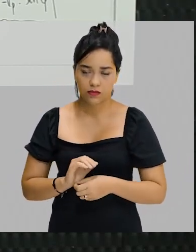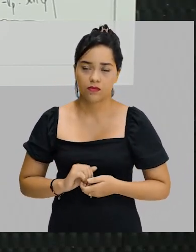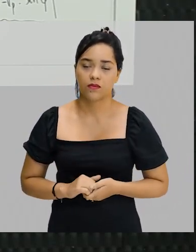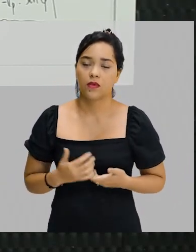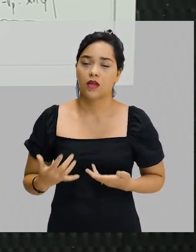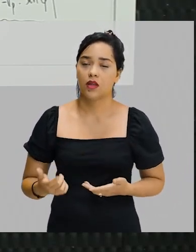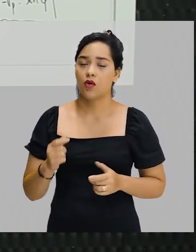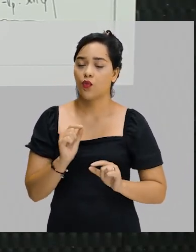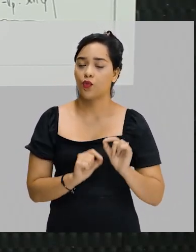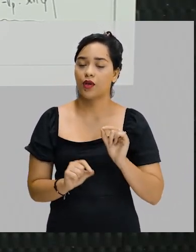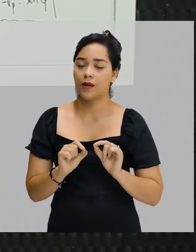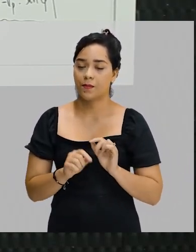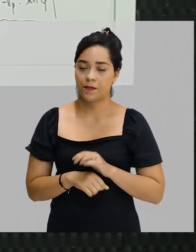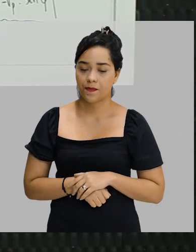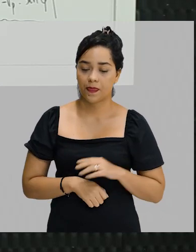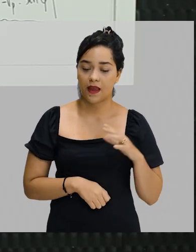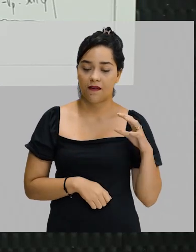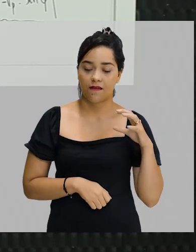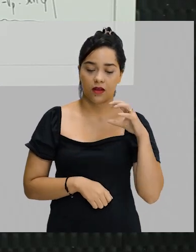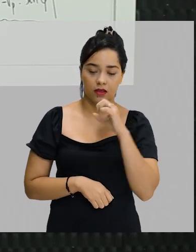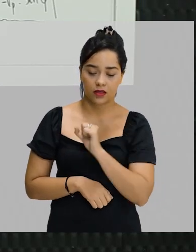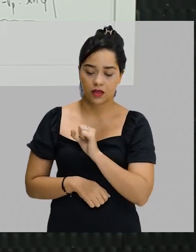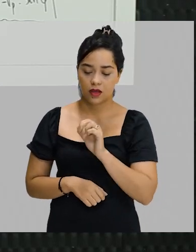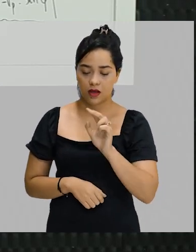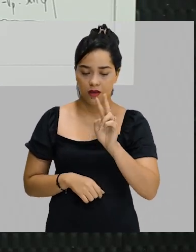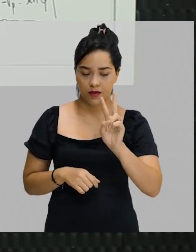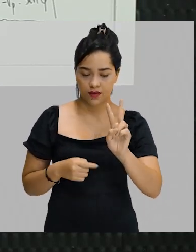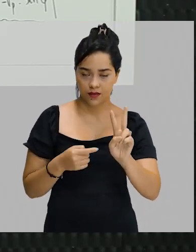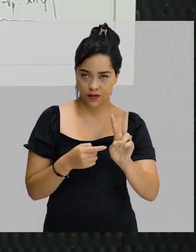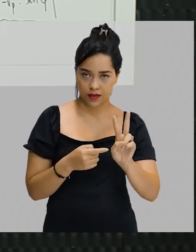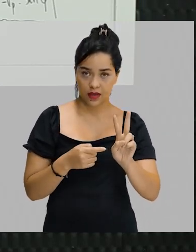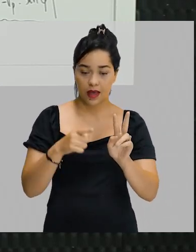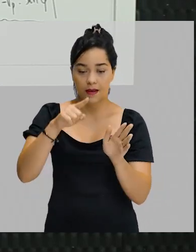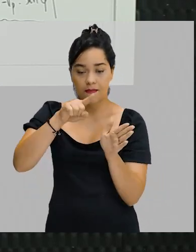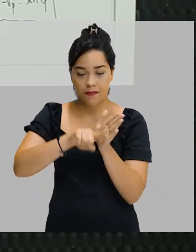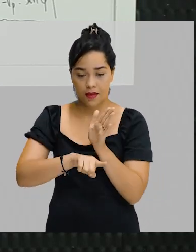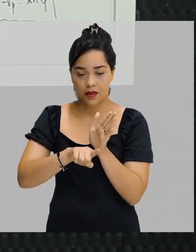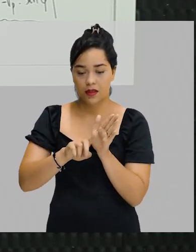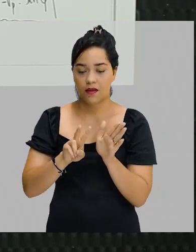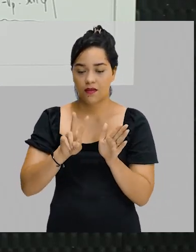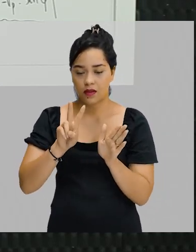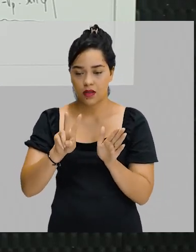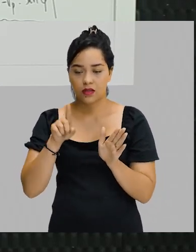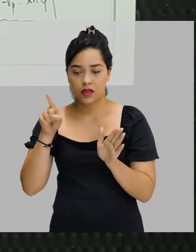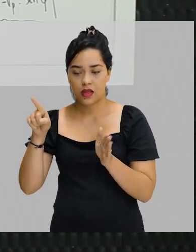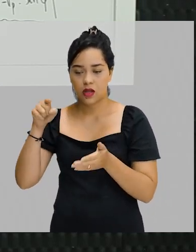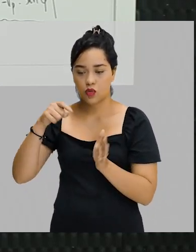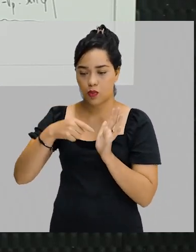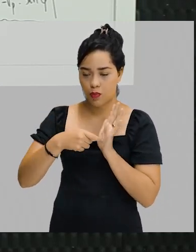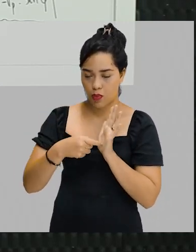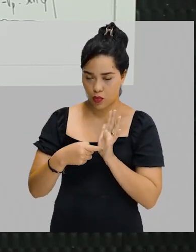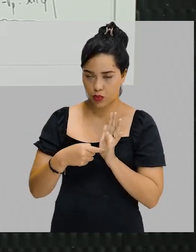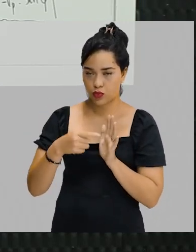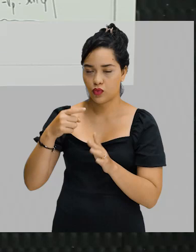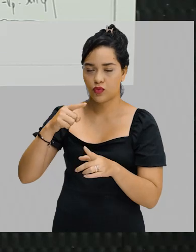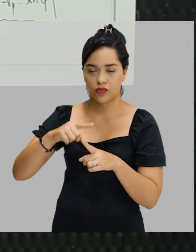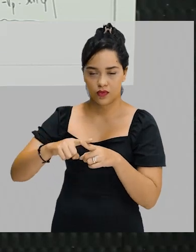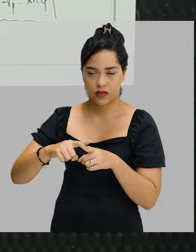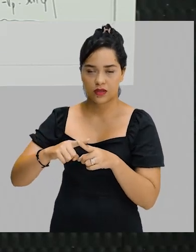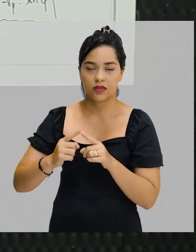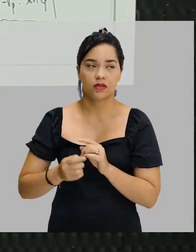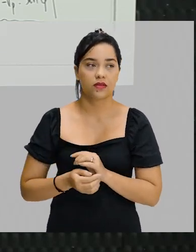Então, eu vou dizer que minha velocidade V é menos a velocidade lá no ponto,